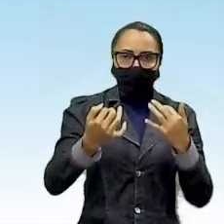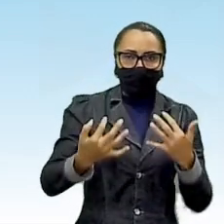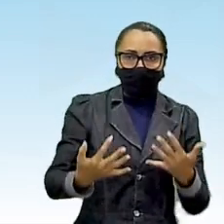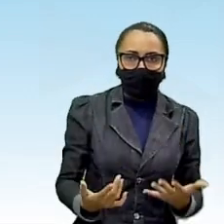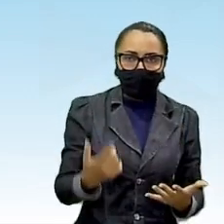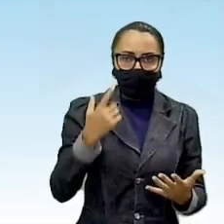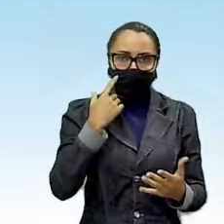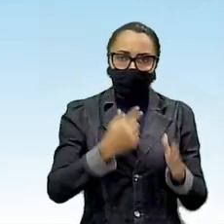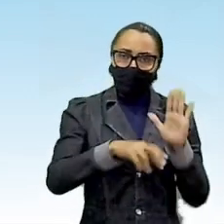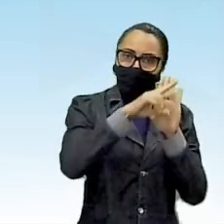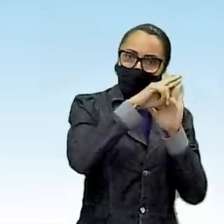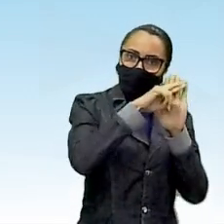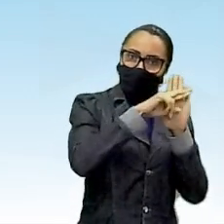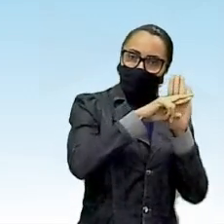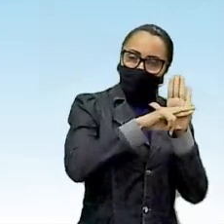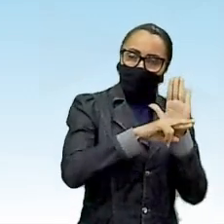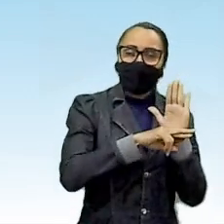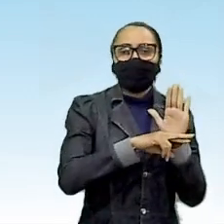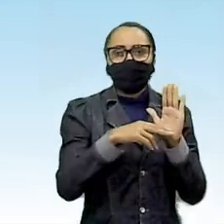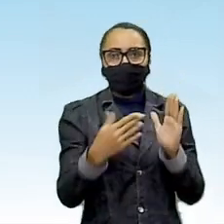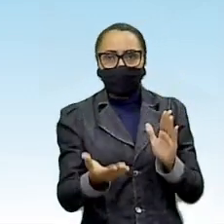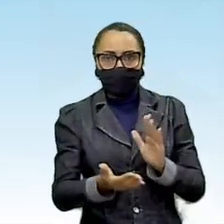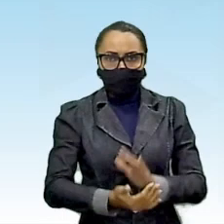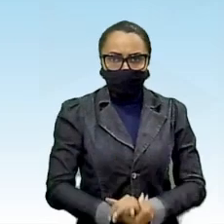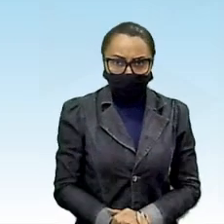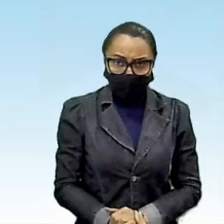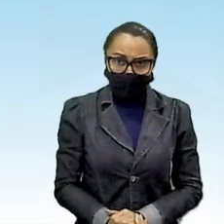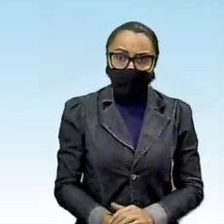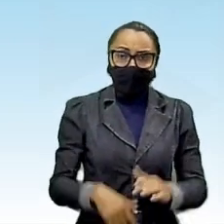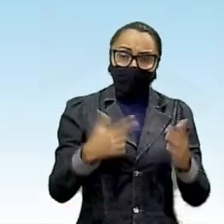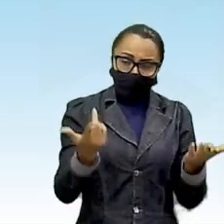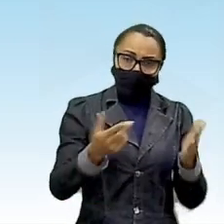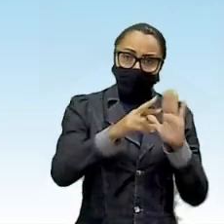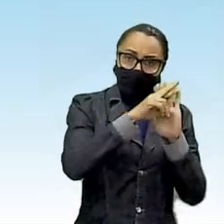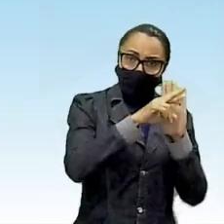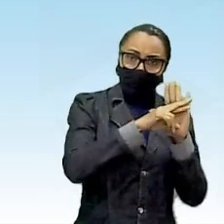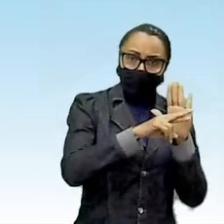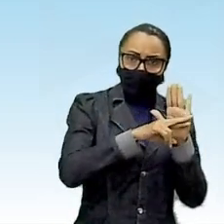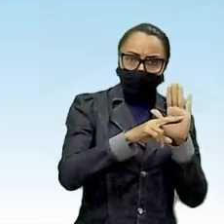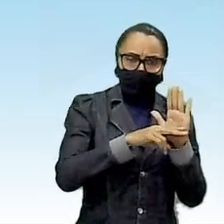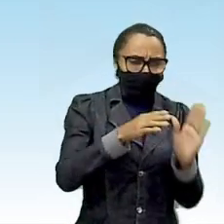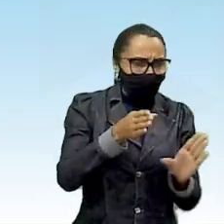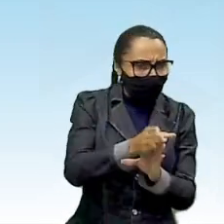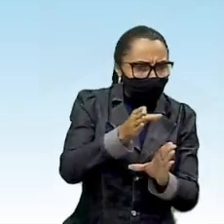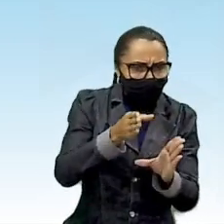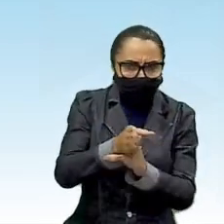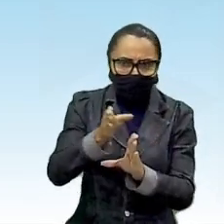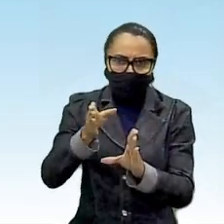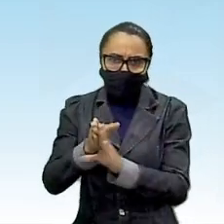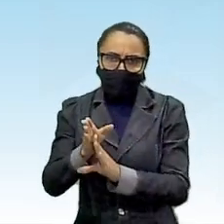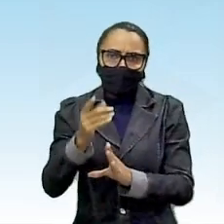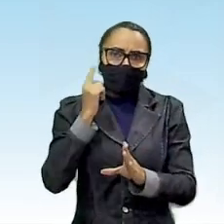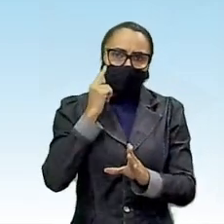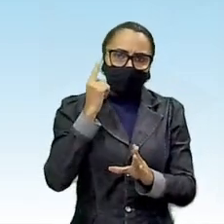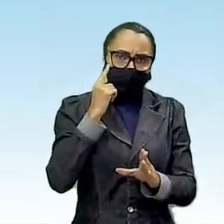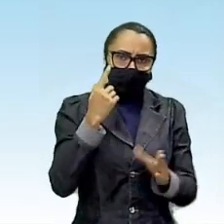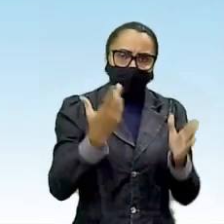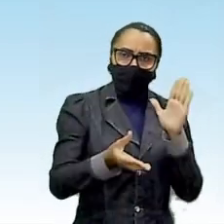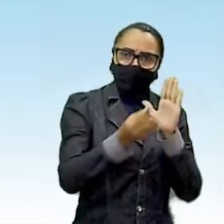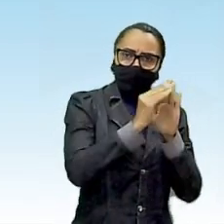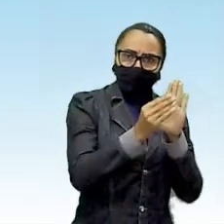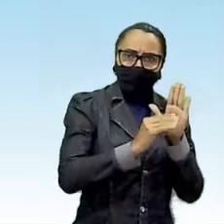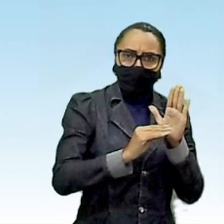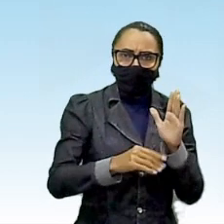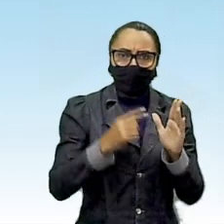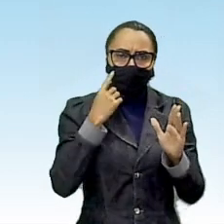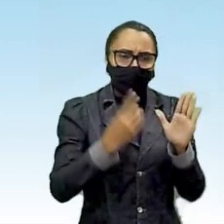das normas regulamentadoras. Então, são essas normas que regulam, têm procedimentos,